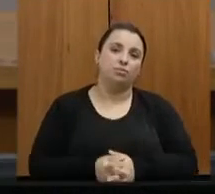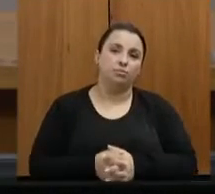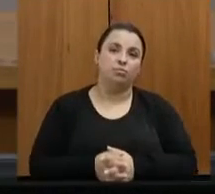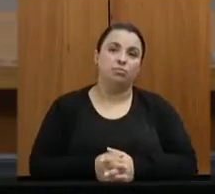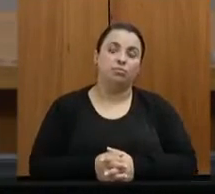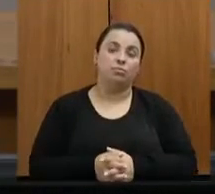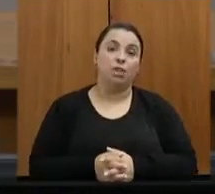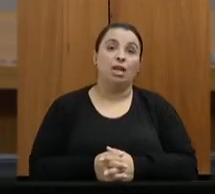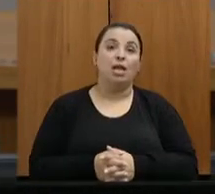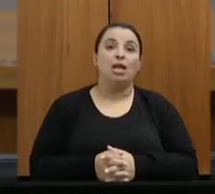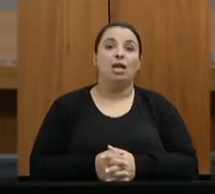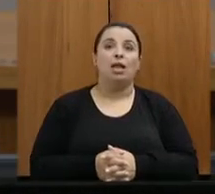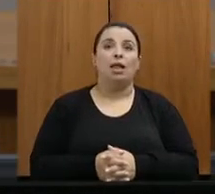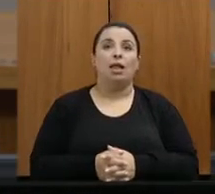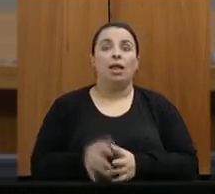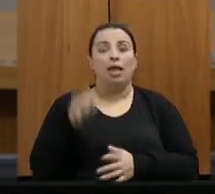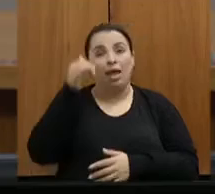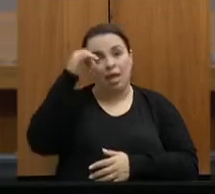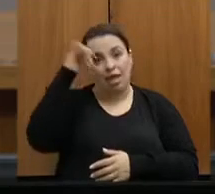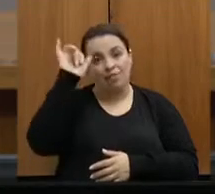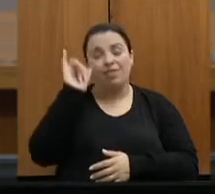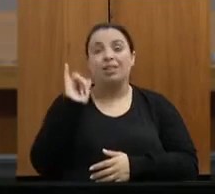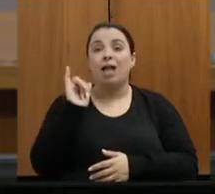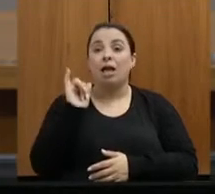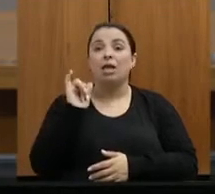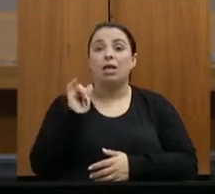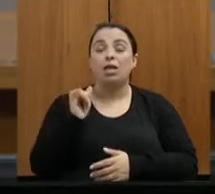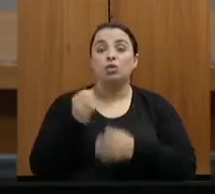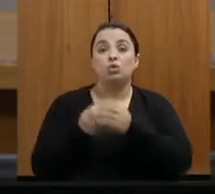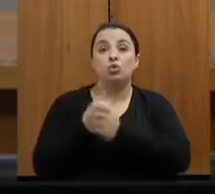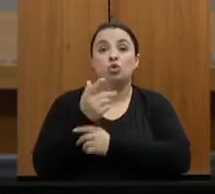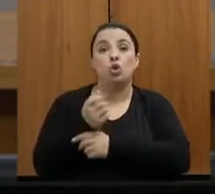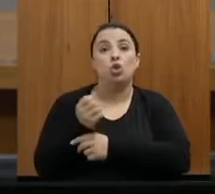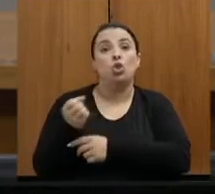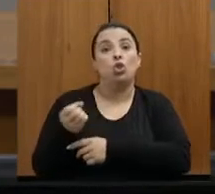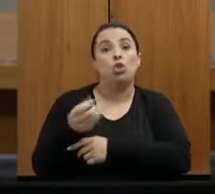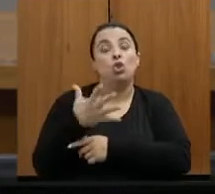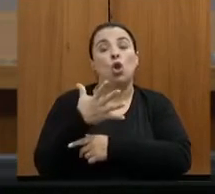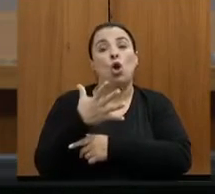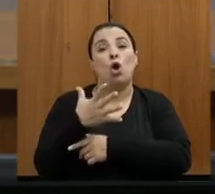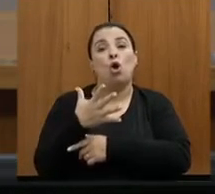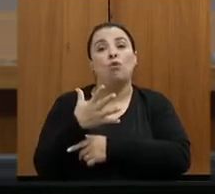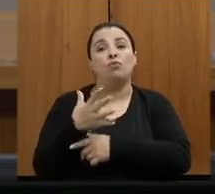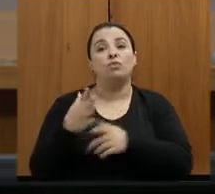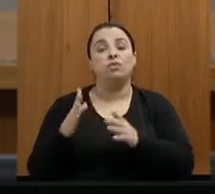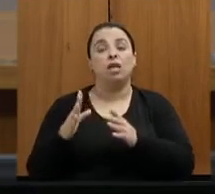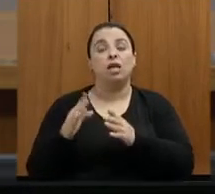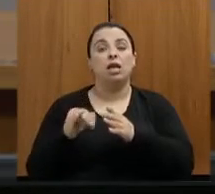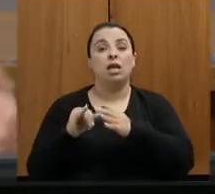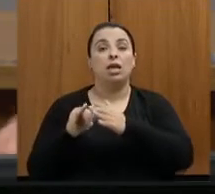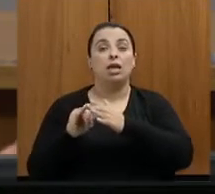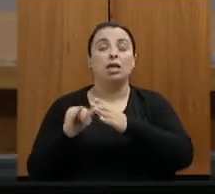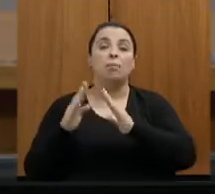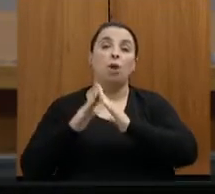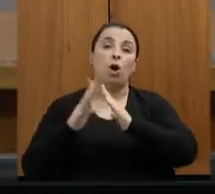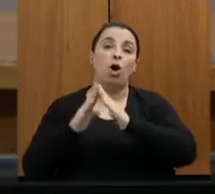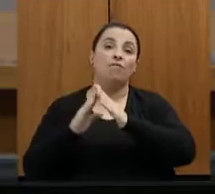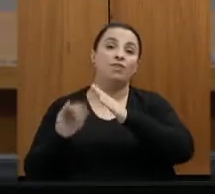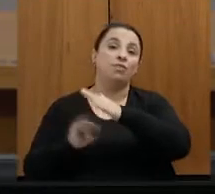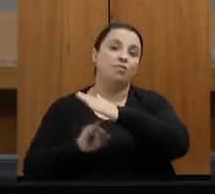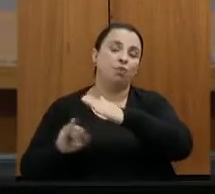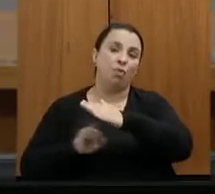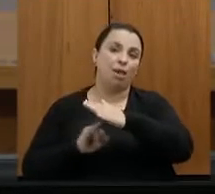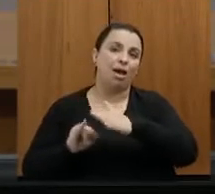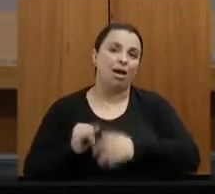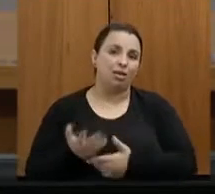desestimular a formação de novos núcleos urbanos informais, não adianta a gente trabalhar na regularização dos imóveis atuais, se,